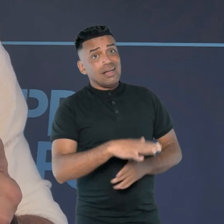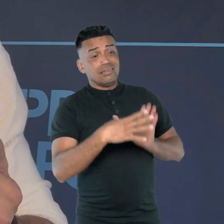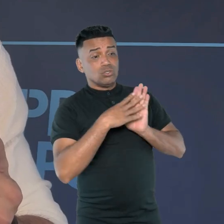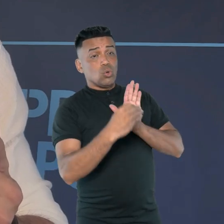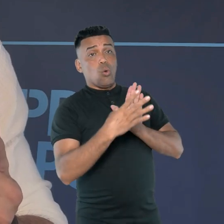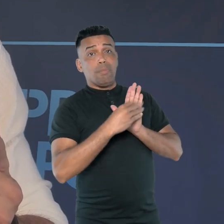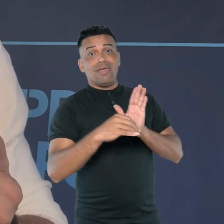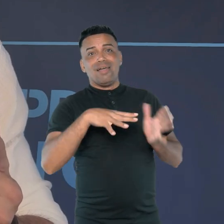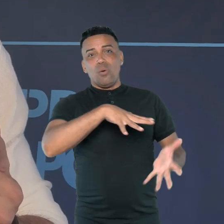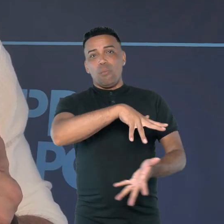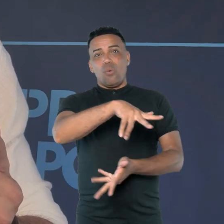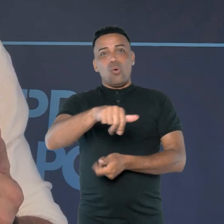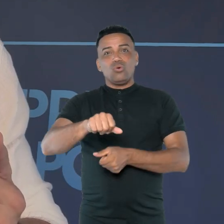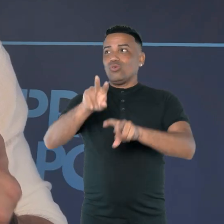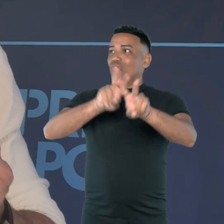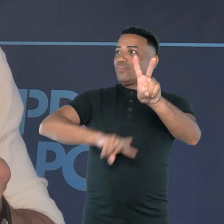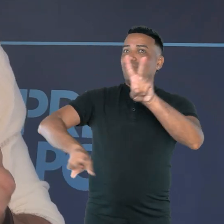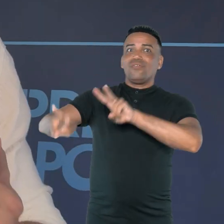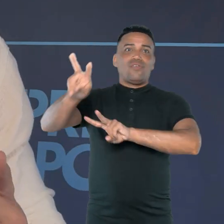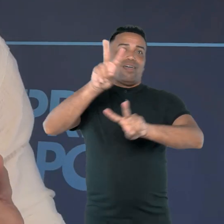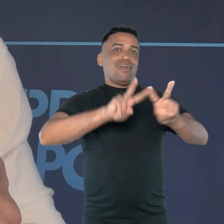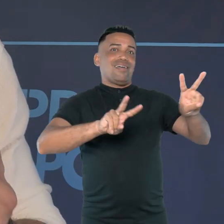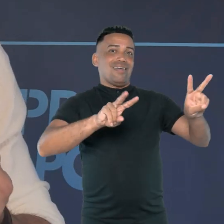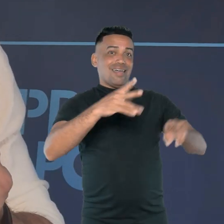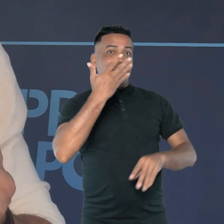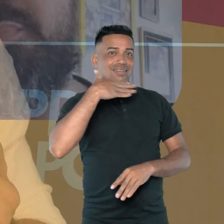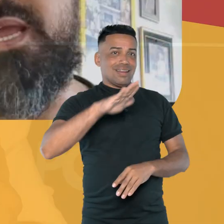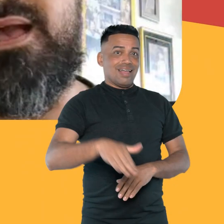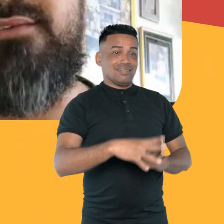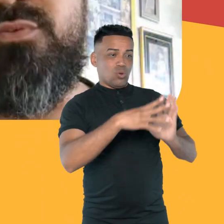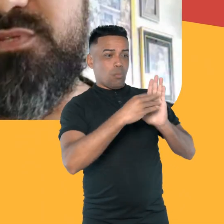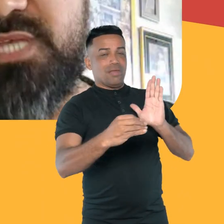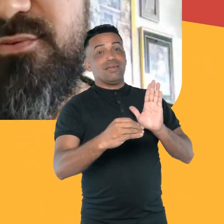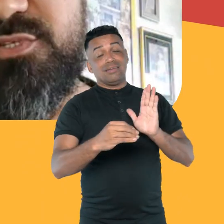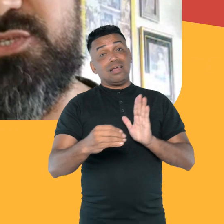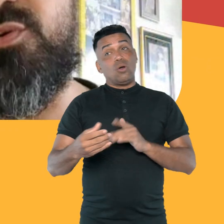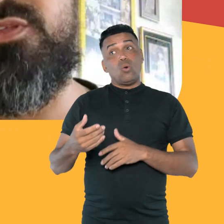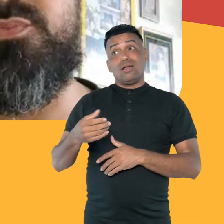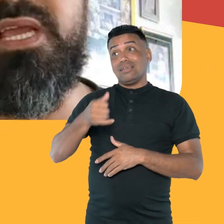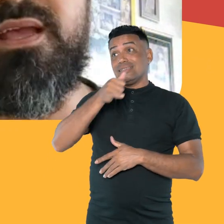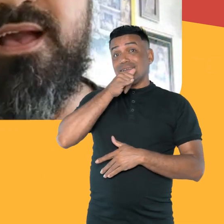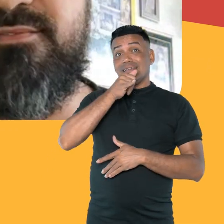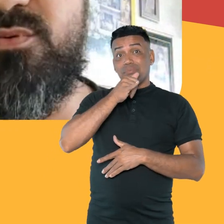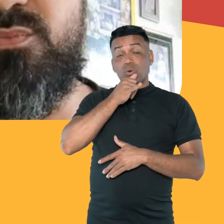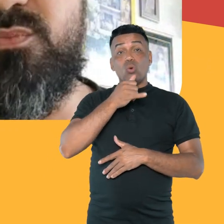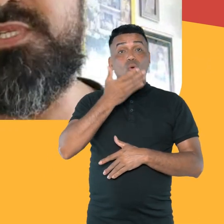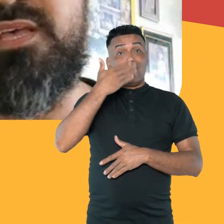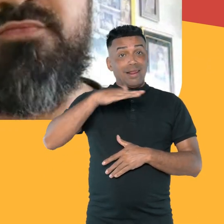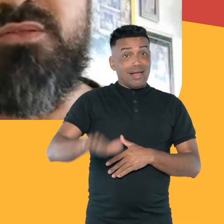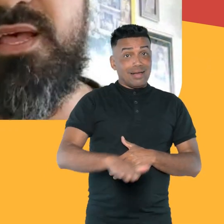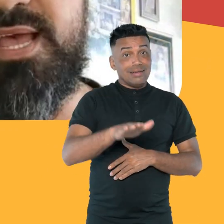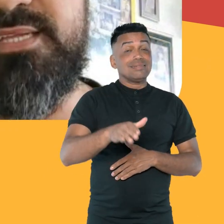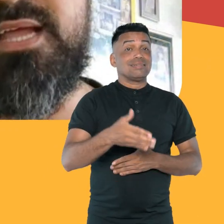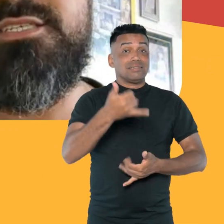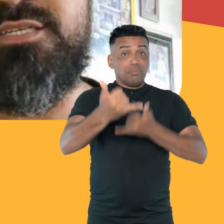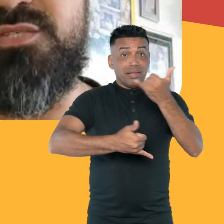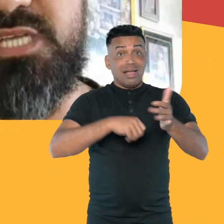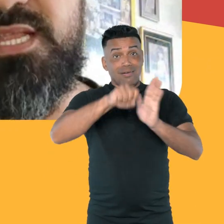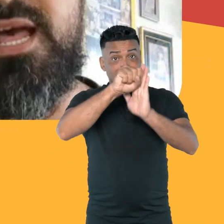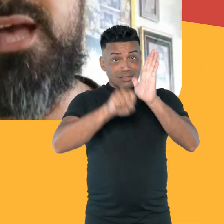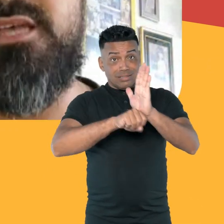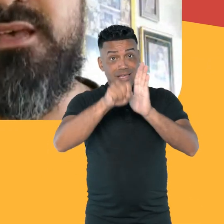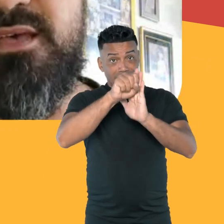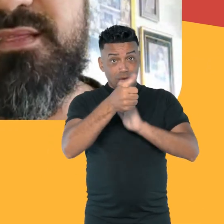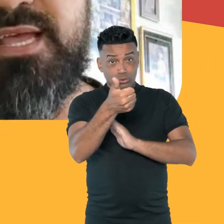que elas enxergam, né? Então, as crianças que brincavam no século XVIII brincavam observando a realidade